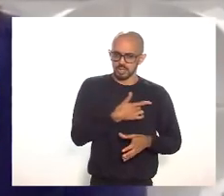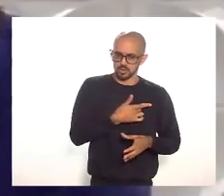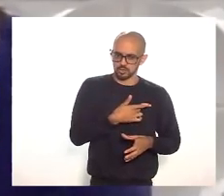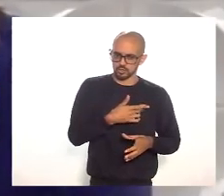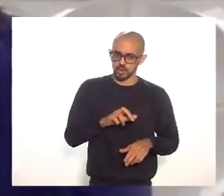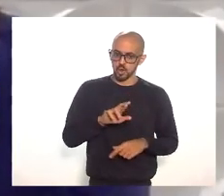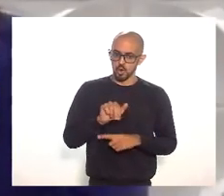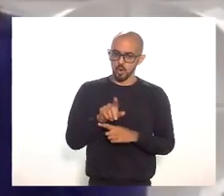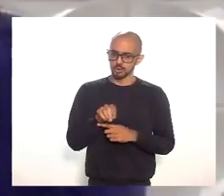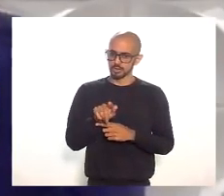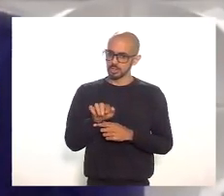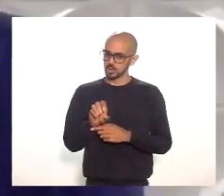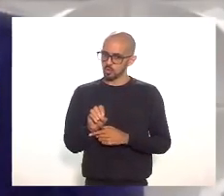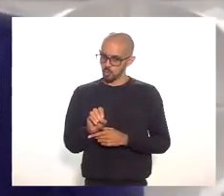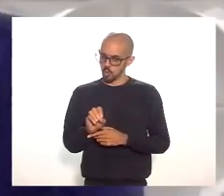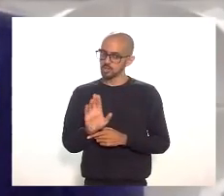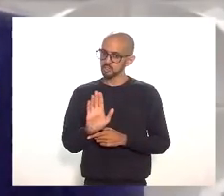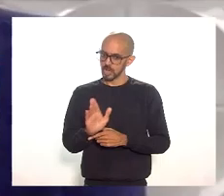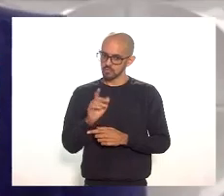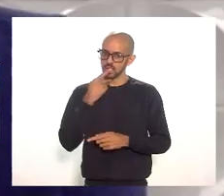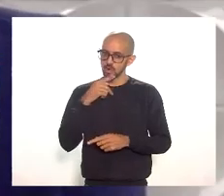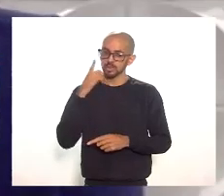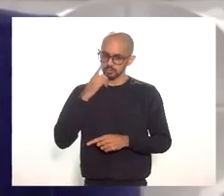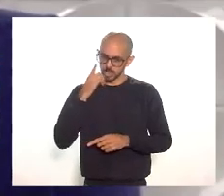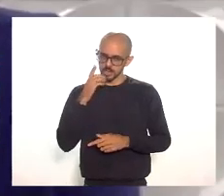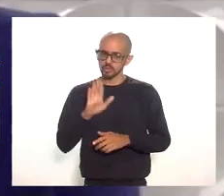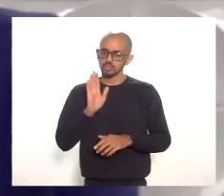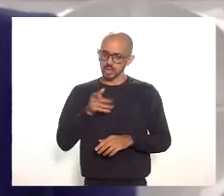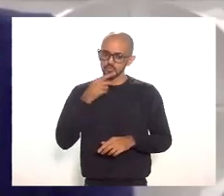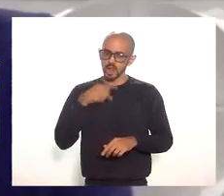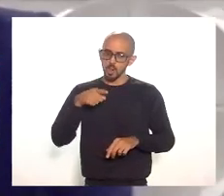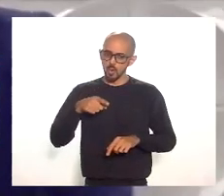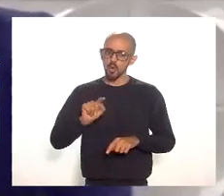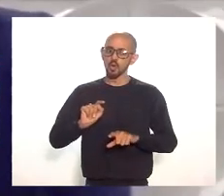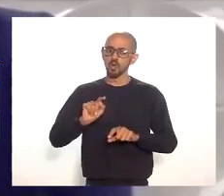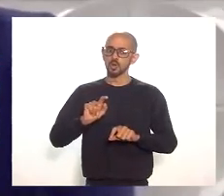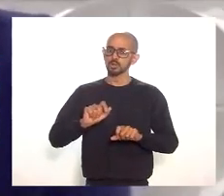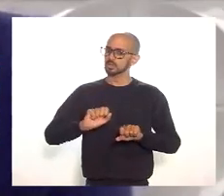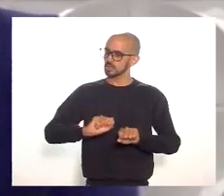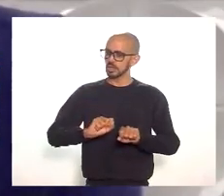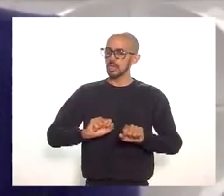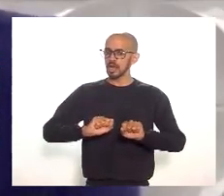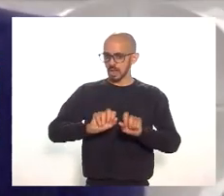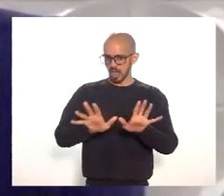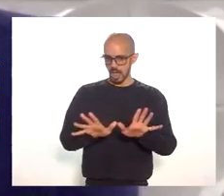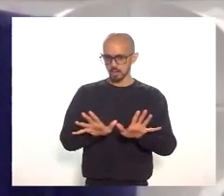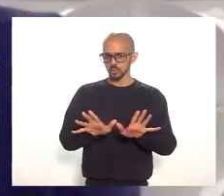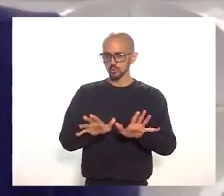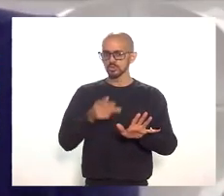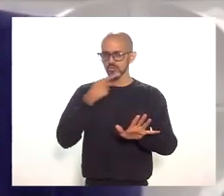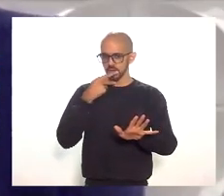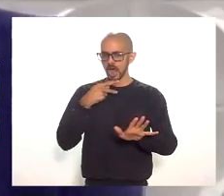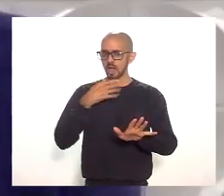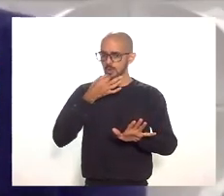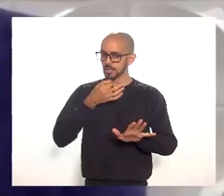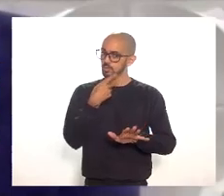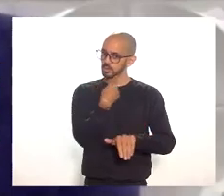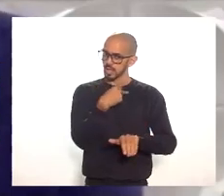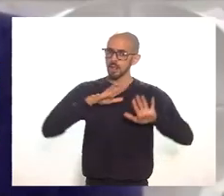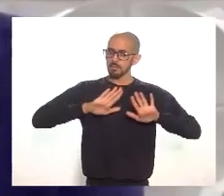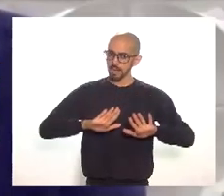no plenário nós vamos ter a transparência de expor as nossas posições, mas esse tema precisa